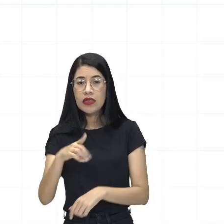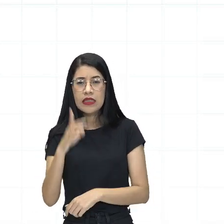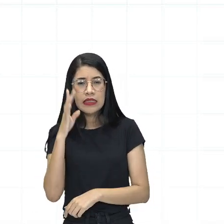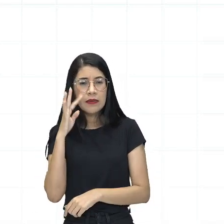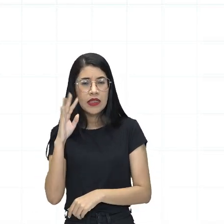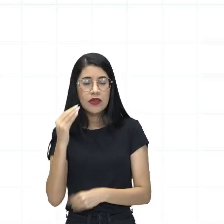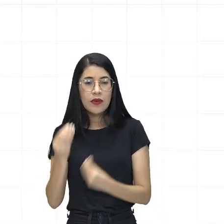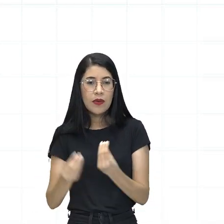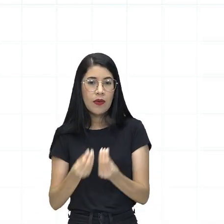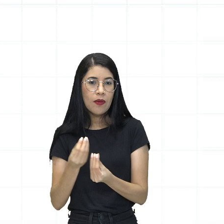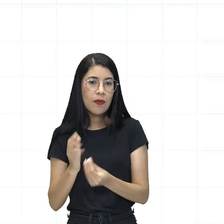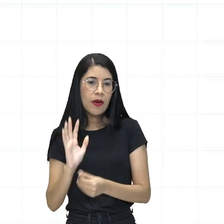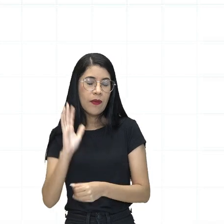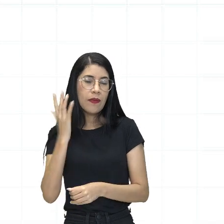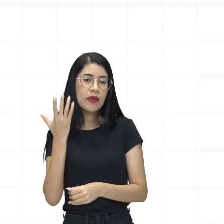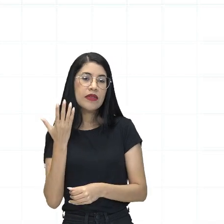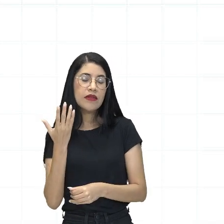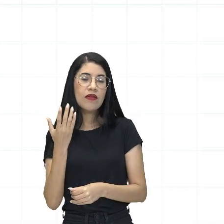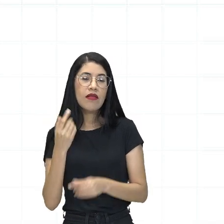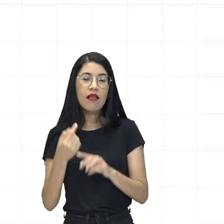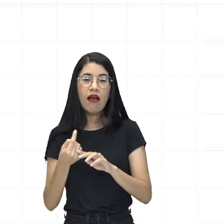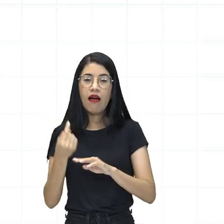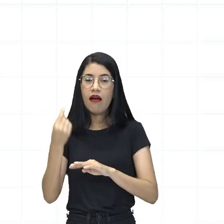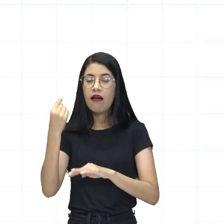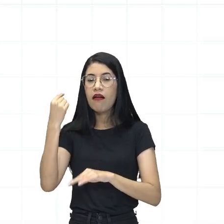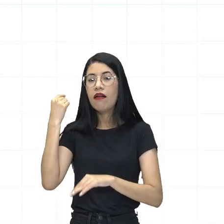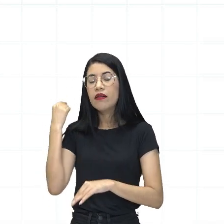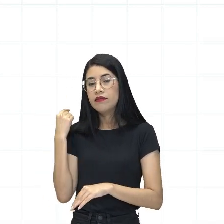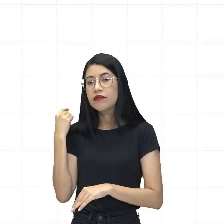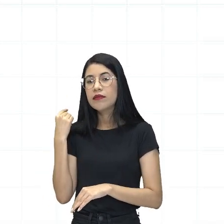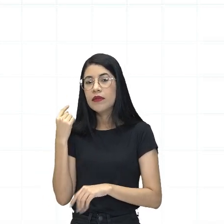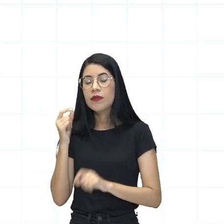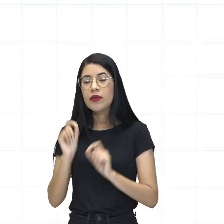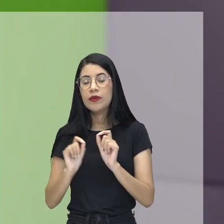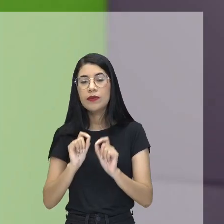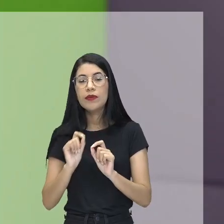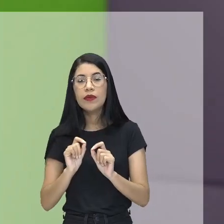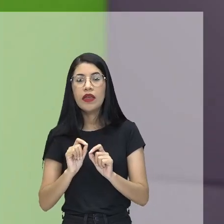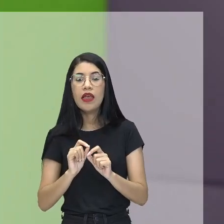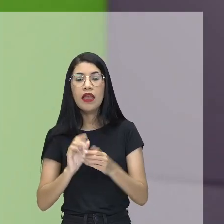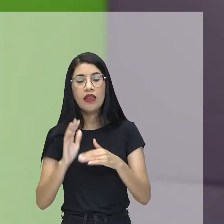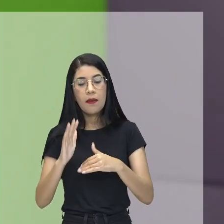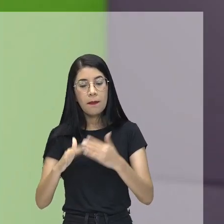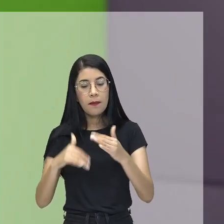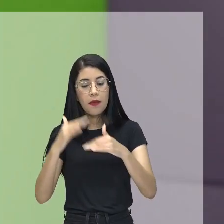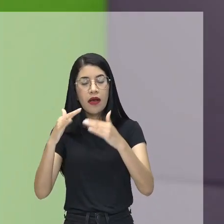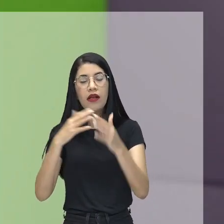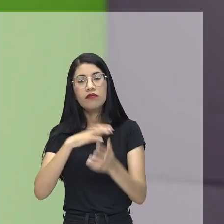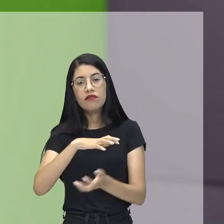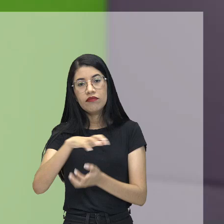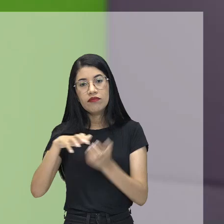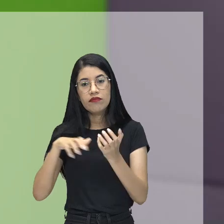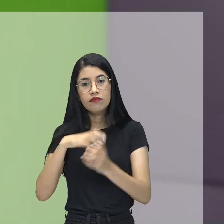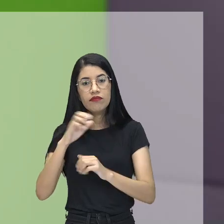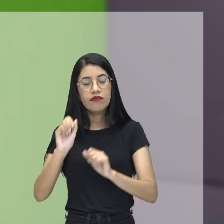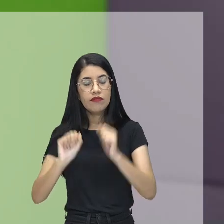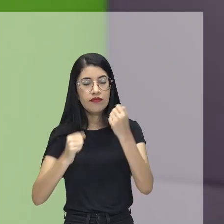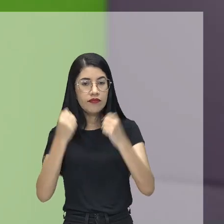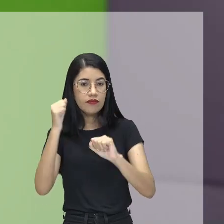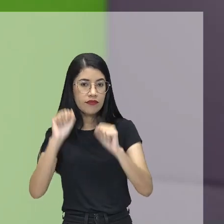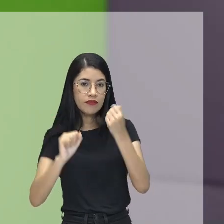tudo isso ocorreu ali naquele momento, né, com os avanços da Revolução Industrial, com